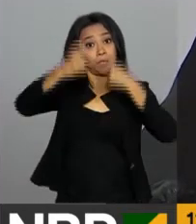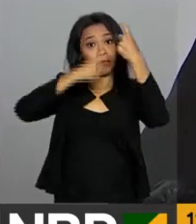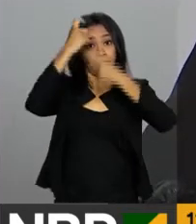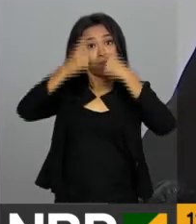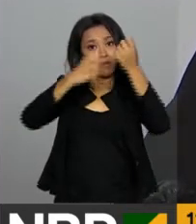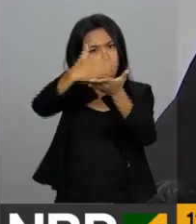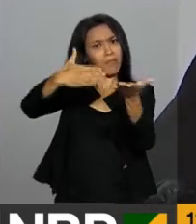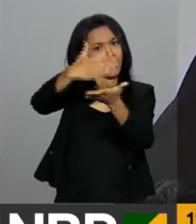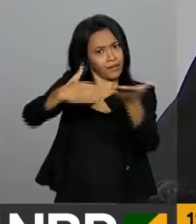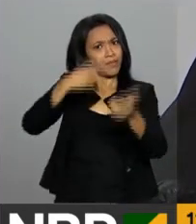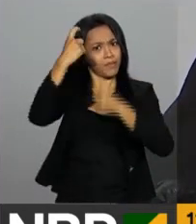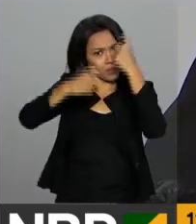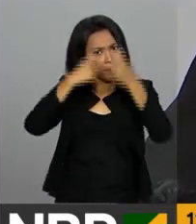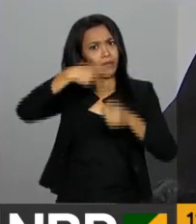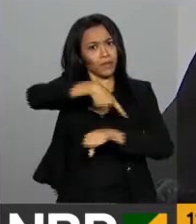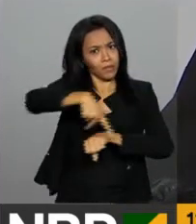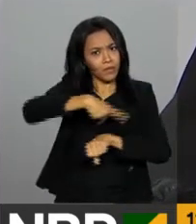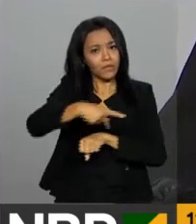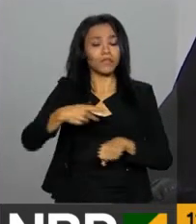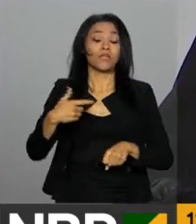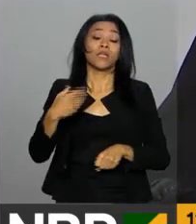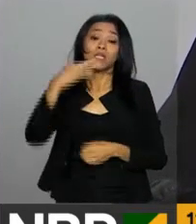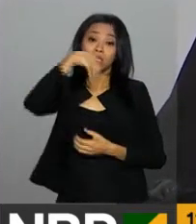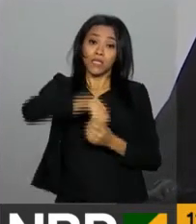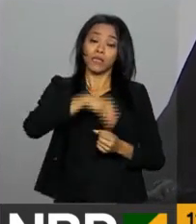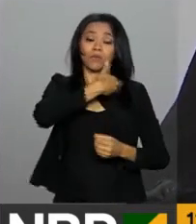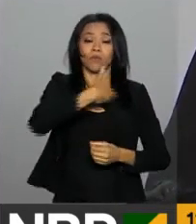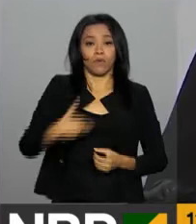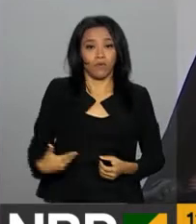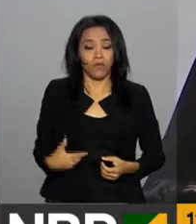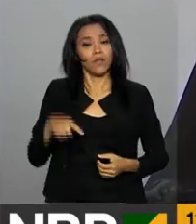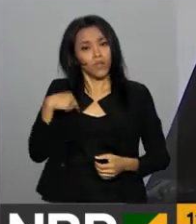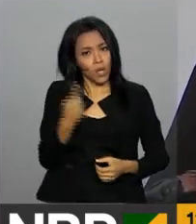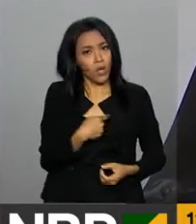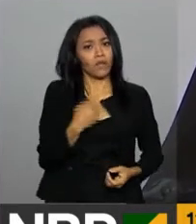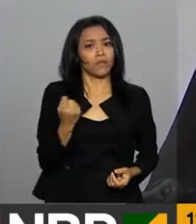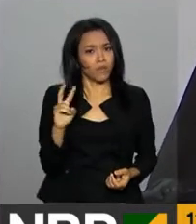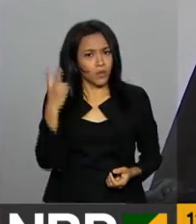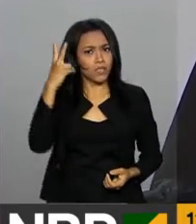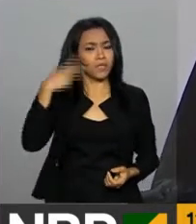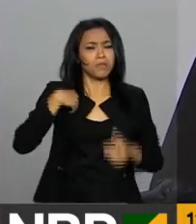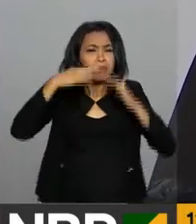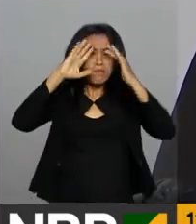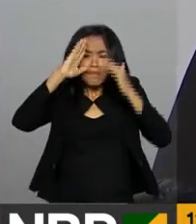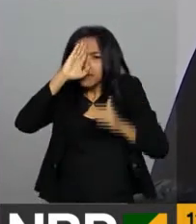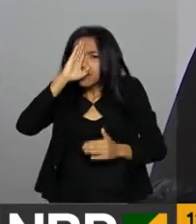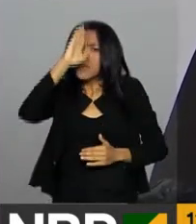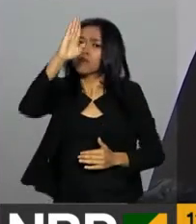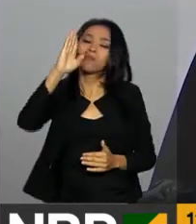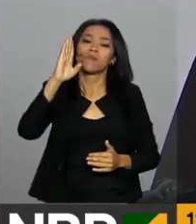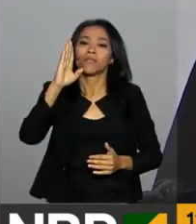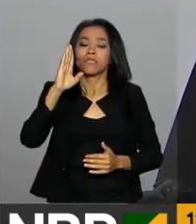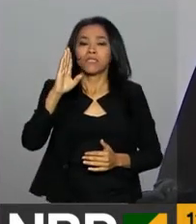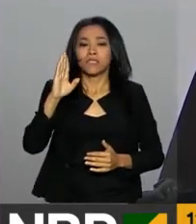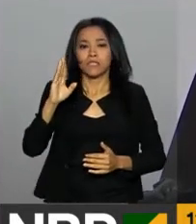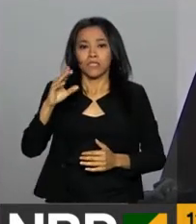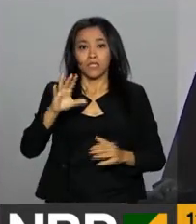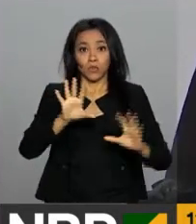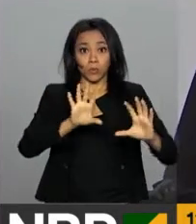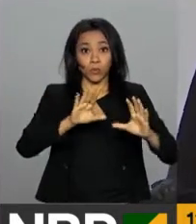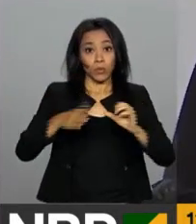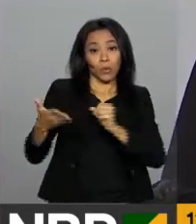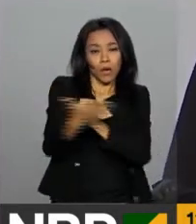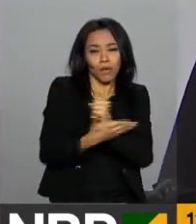nós no governo nós valorizamos especialmente os princípios que inspiram as cooperativas